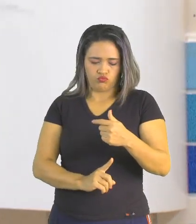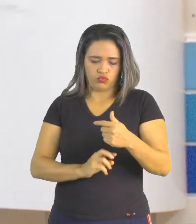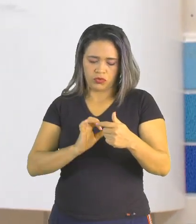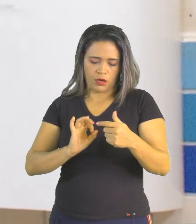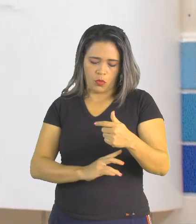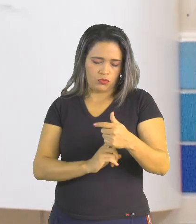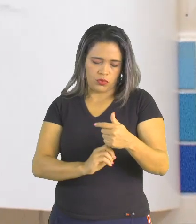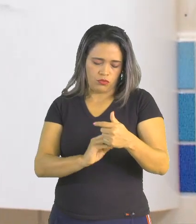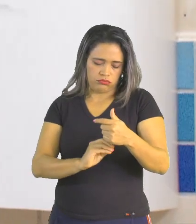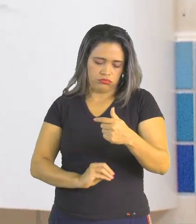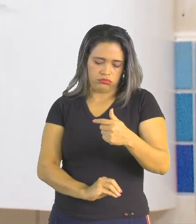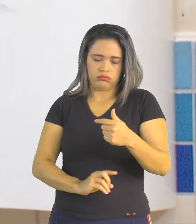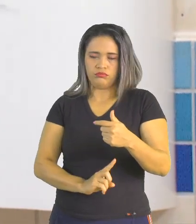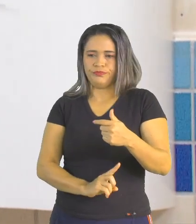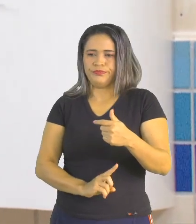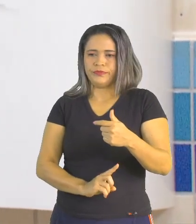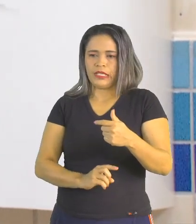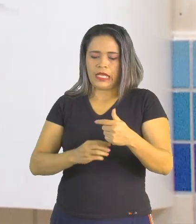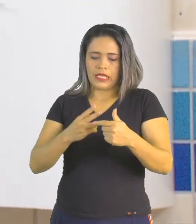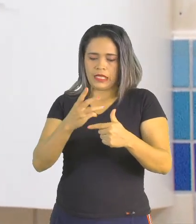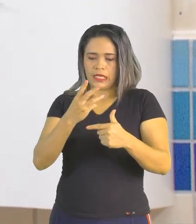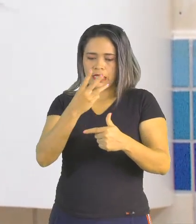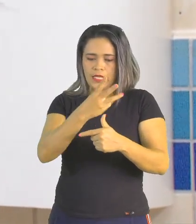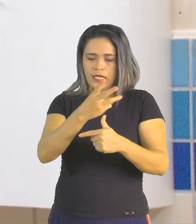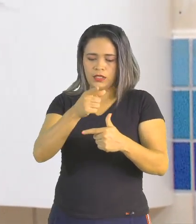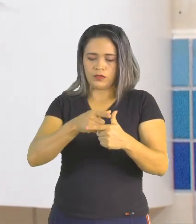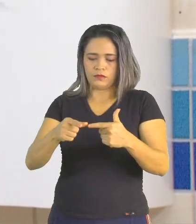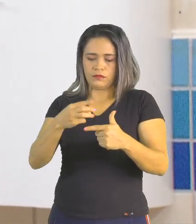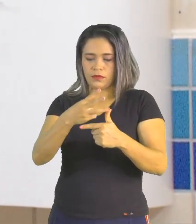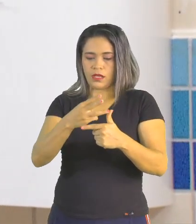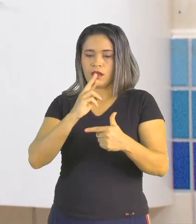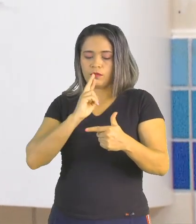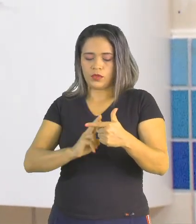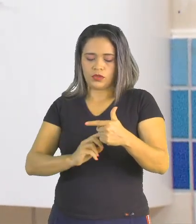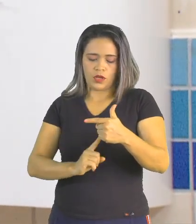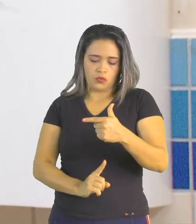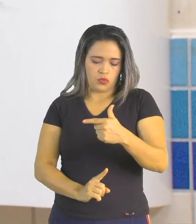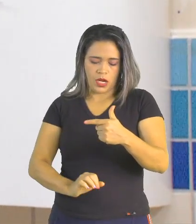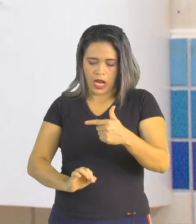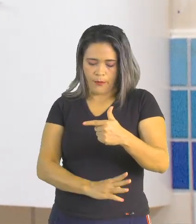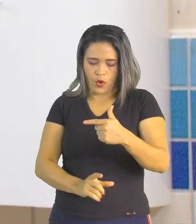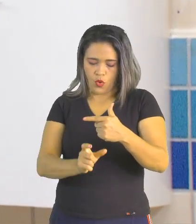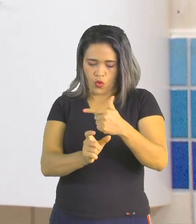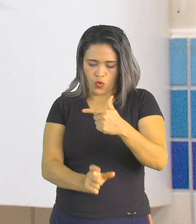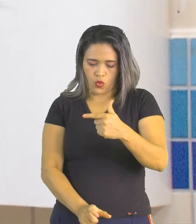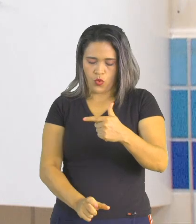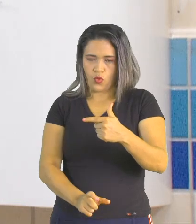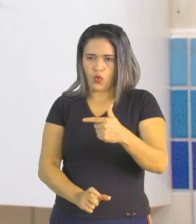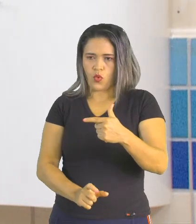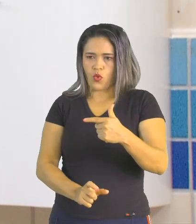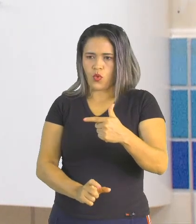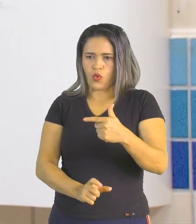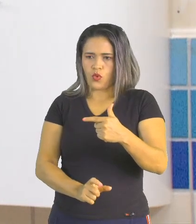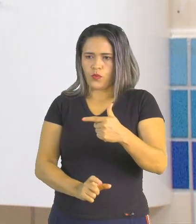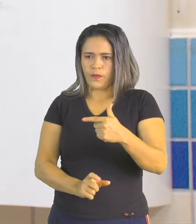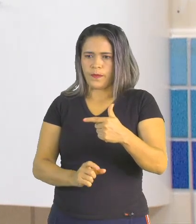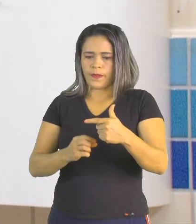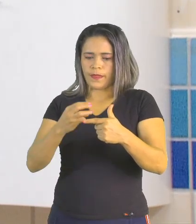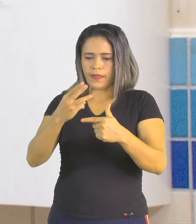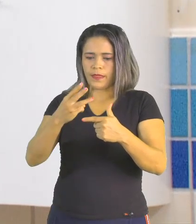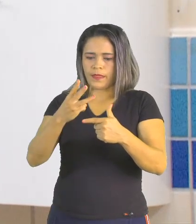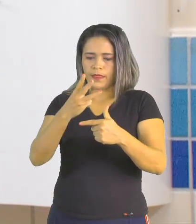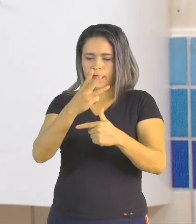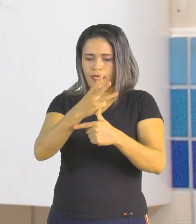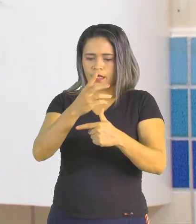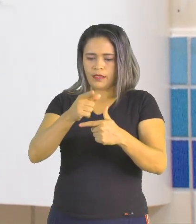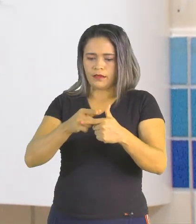3 dividido por 3 dá 1. Terminei também. 3 dividido por 3 dá